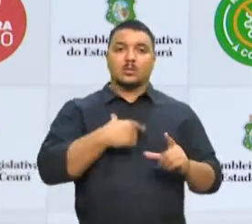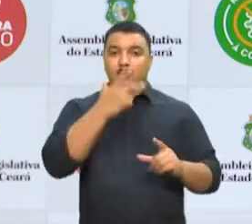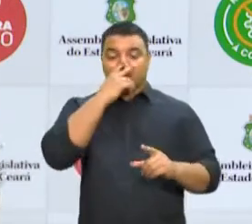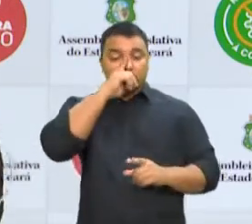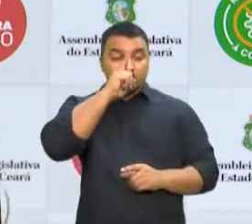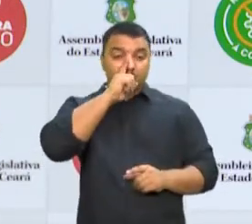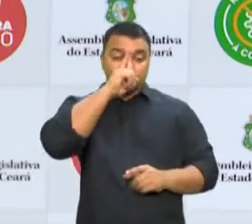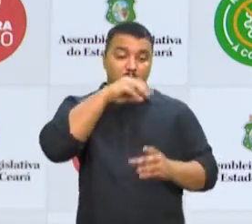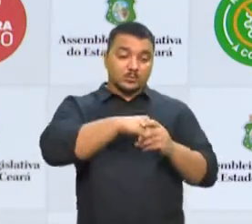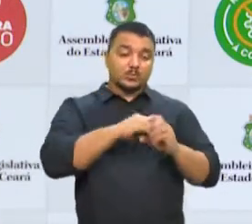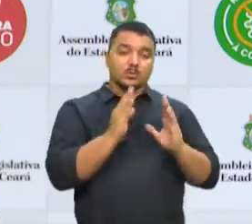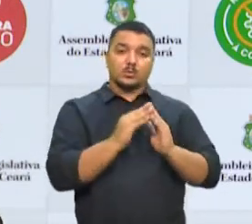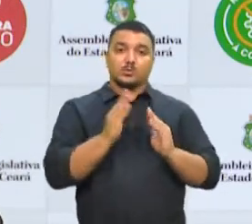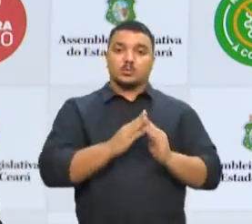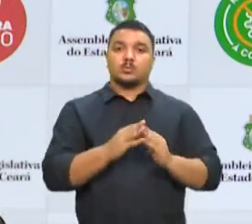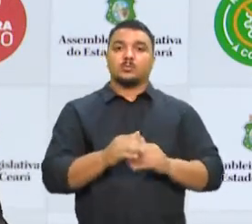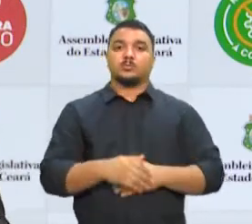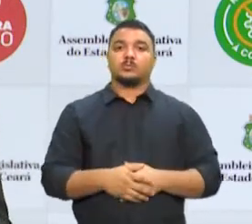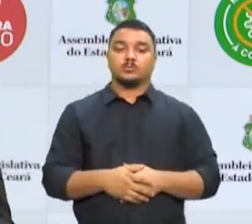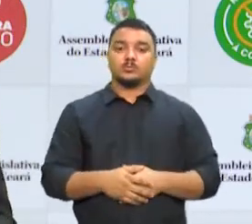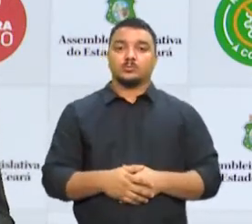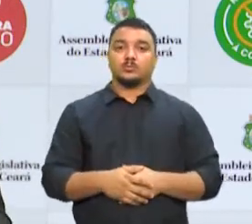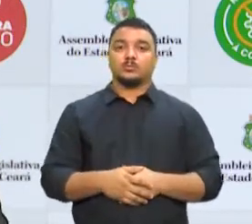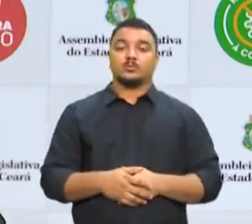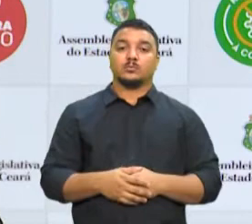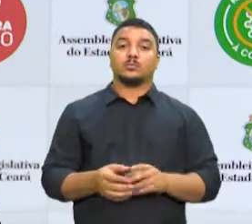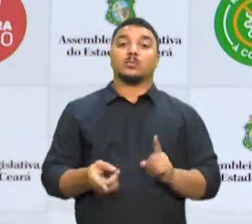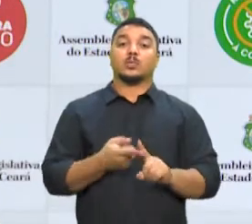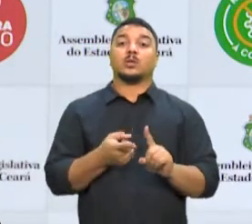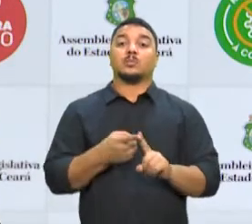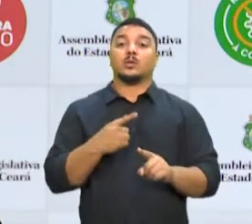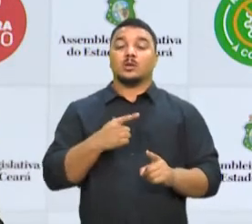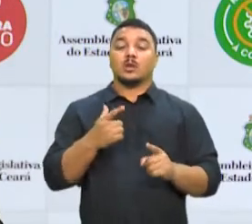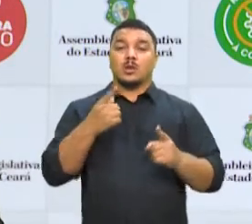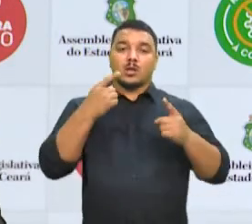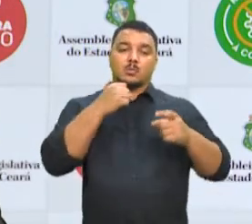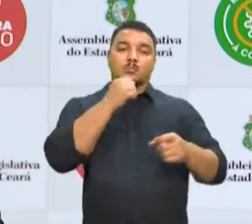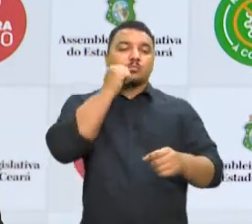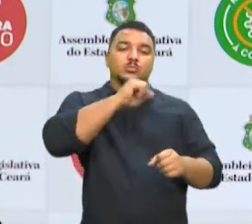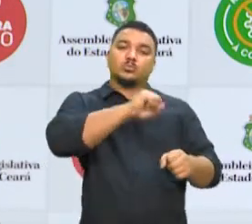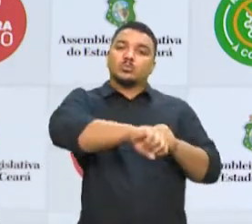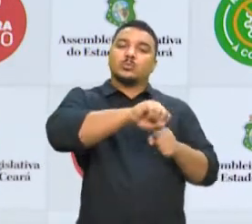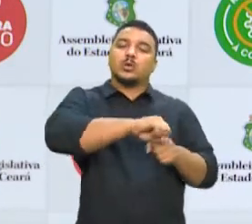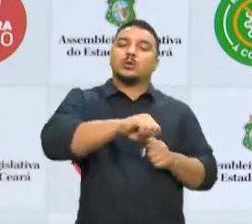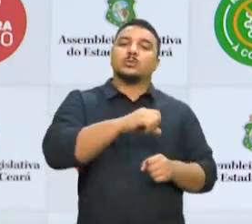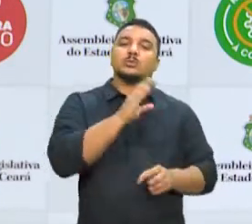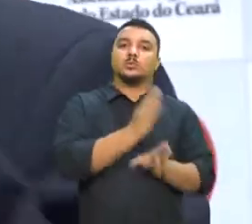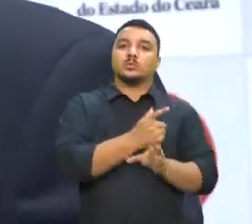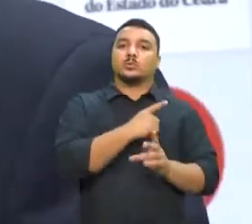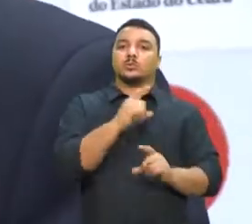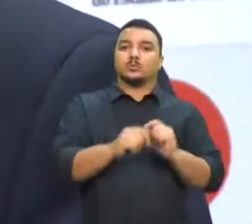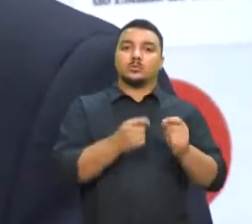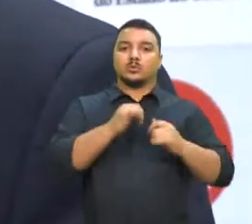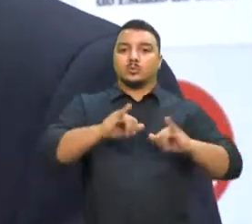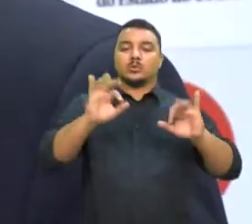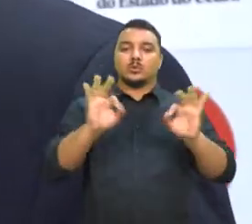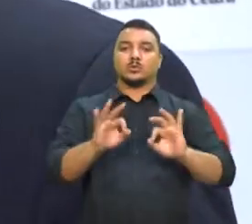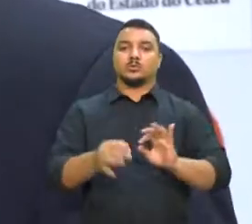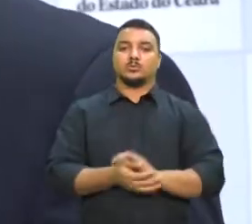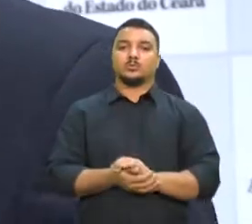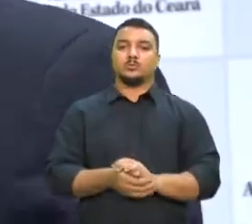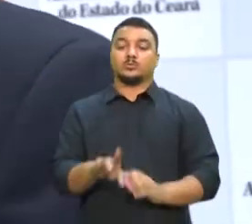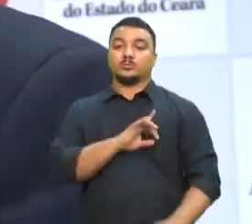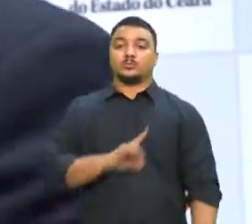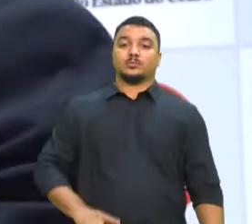contra ela, segundo os dados. E aí chega ao feminicídio sem ela ter a oportunidade de poder fazer nem a denúncia. O deputado Tony